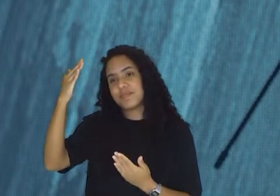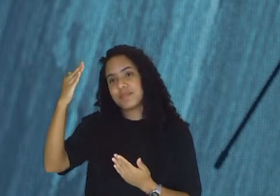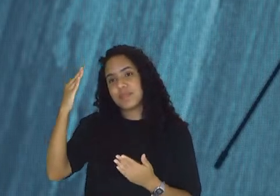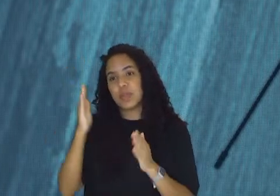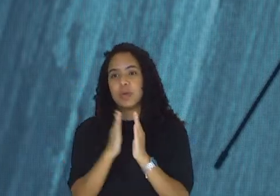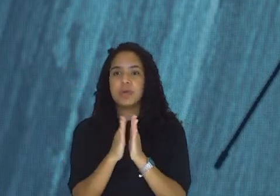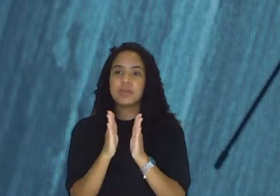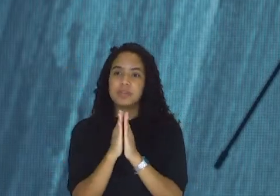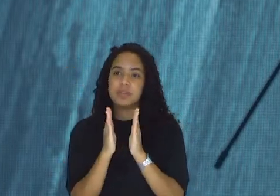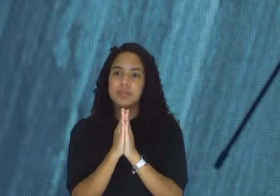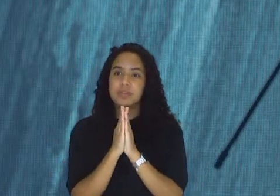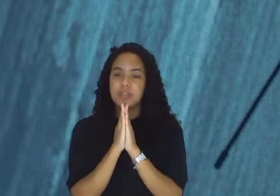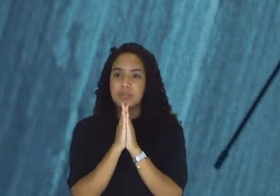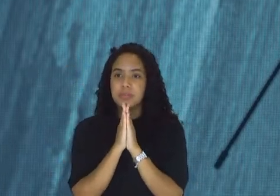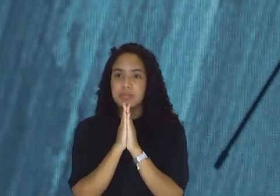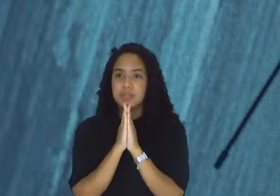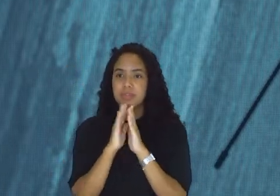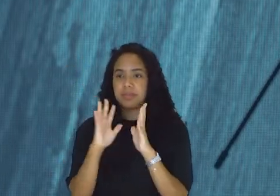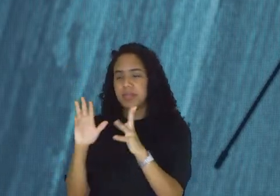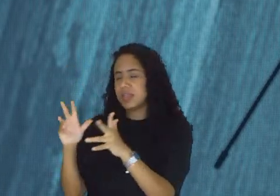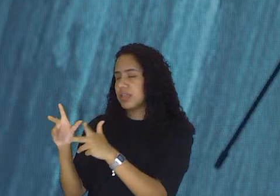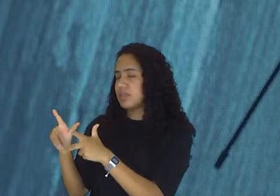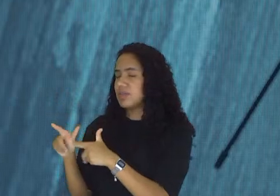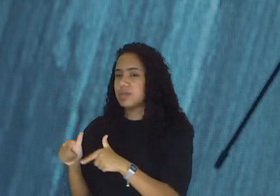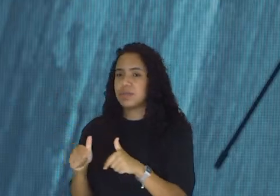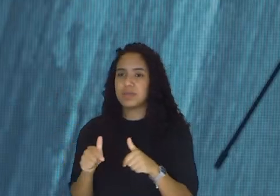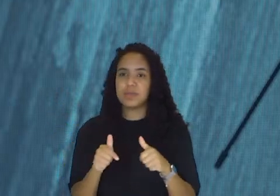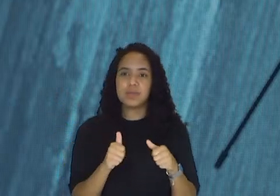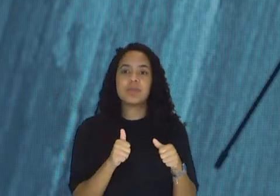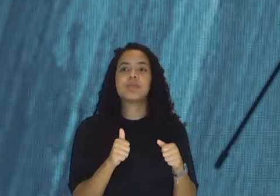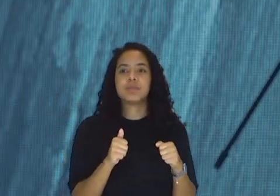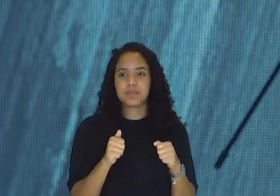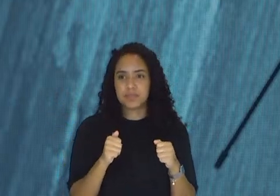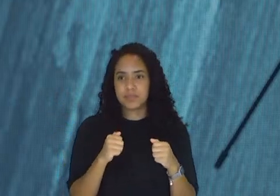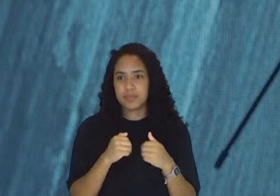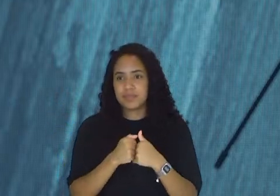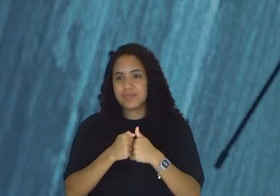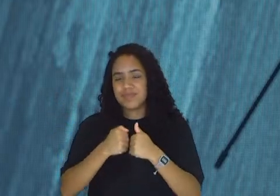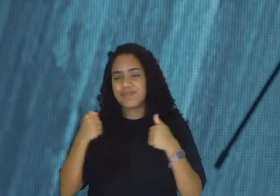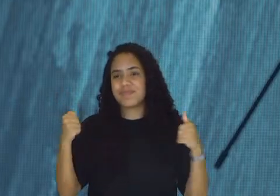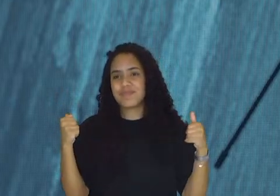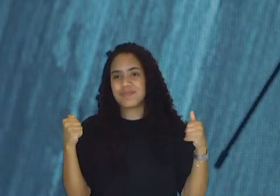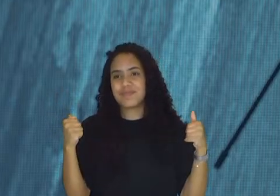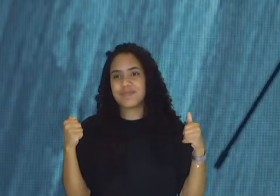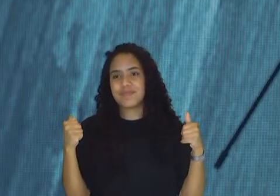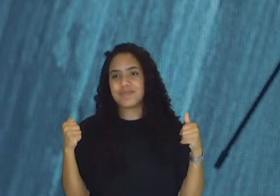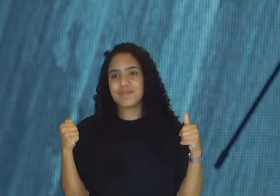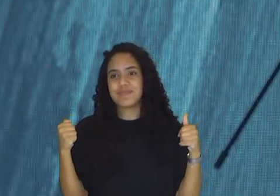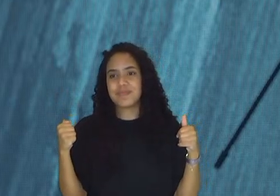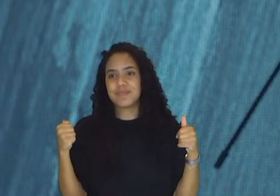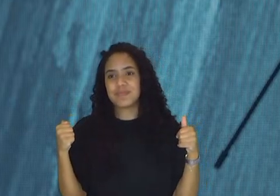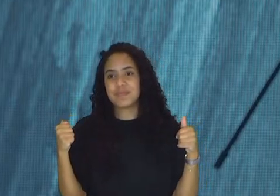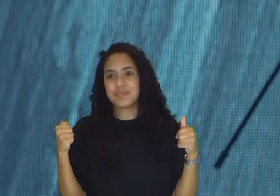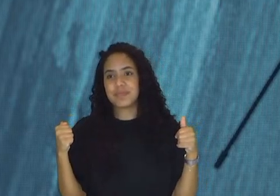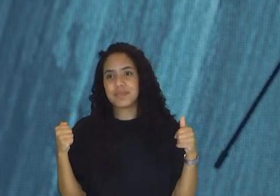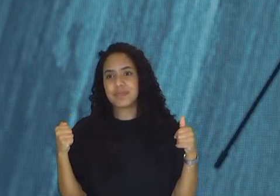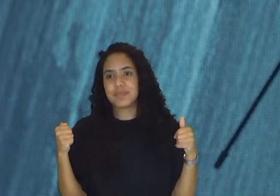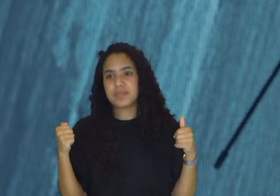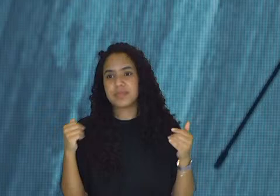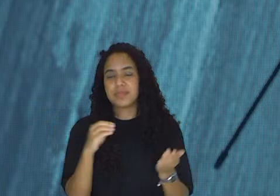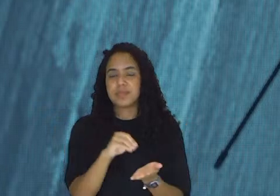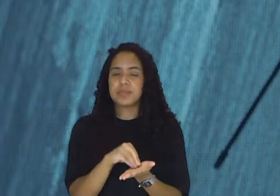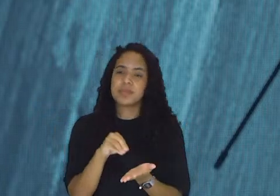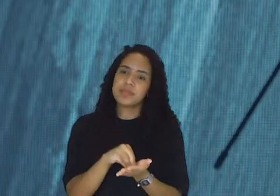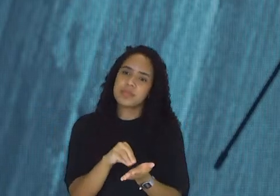para que qualquer barreira que haja em nós, comichões nos ouvidos, escamas nos olhos, para que nos impeçam